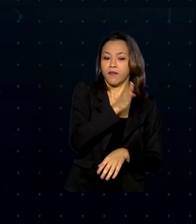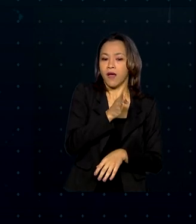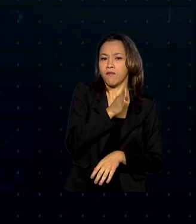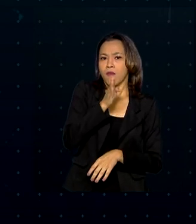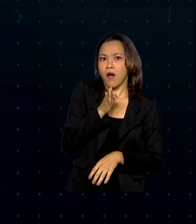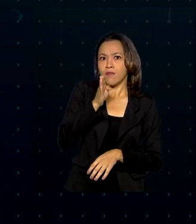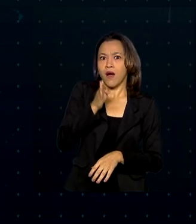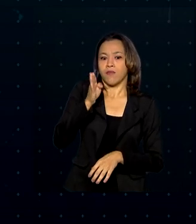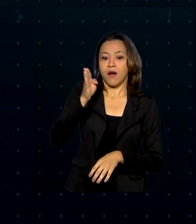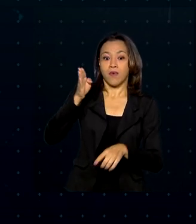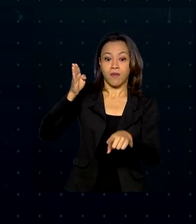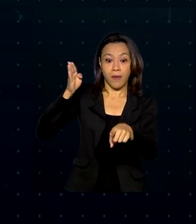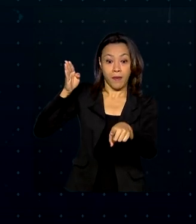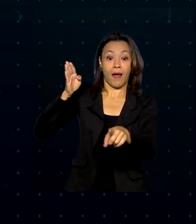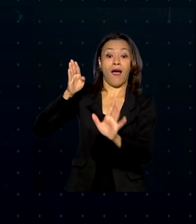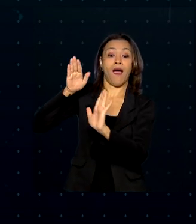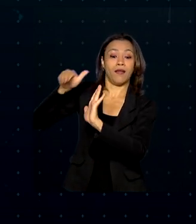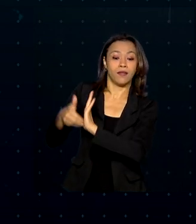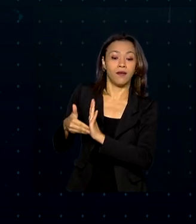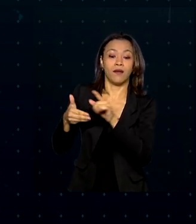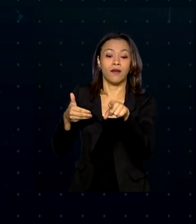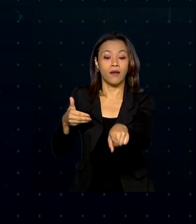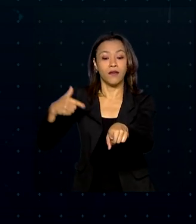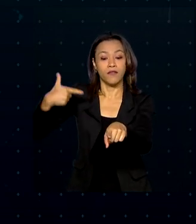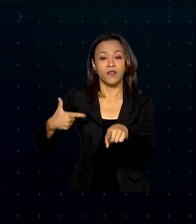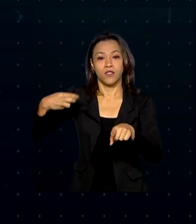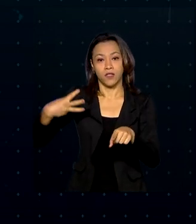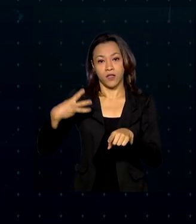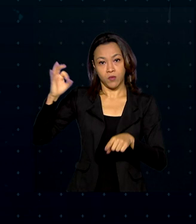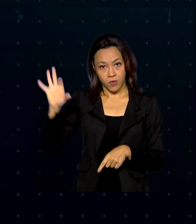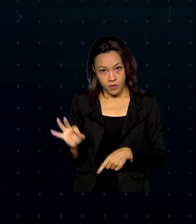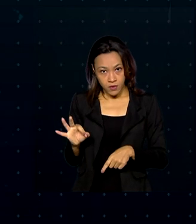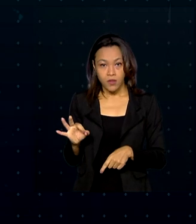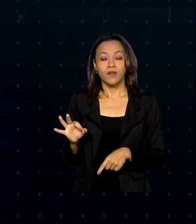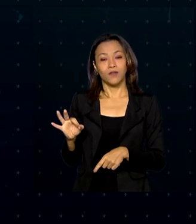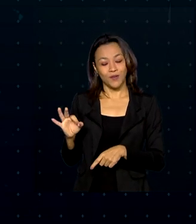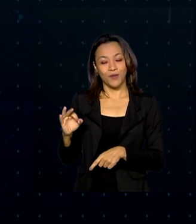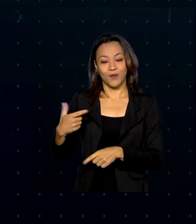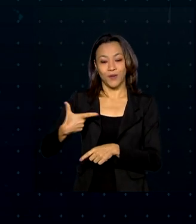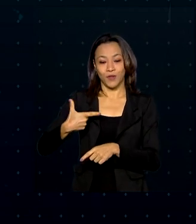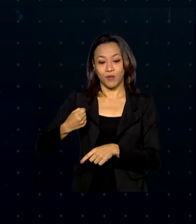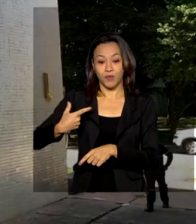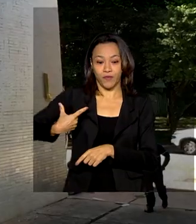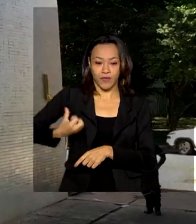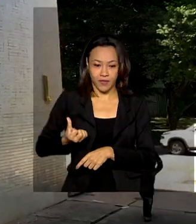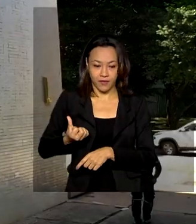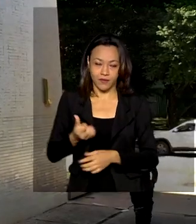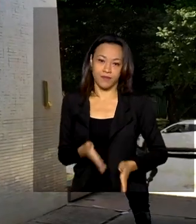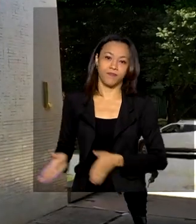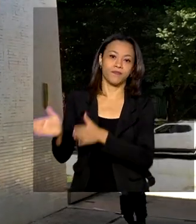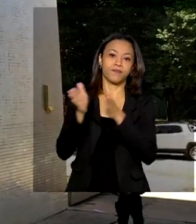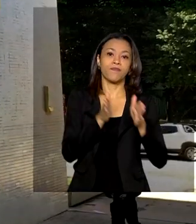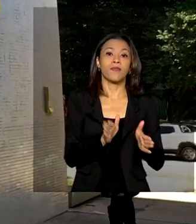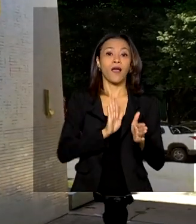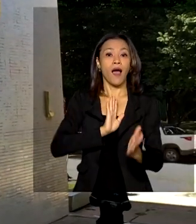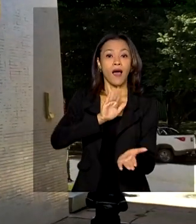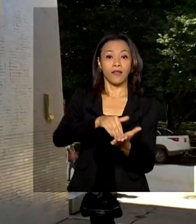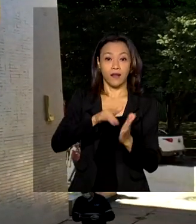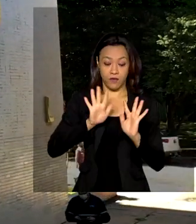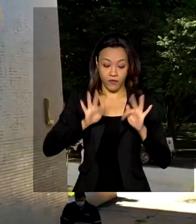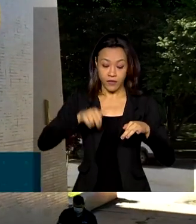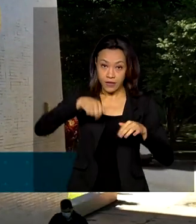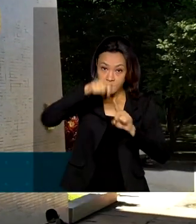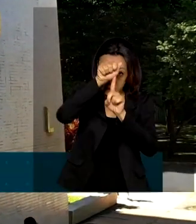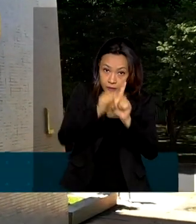vai crescendo progressivamente até chegar a 23% em 2026. Até o final deste mês,